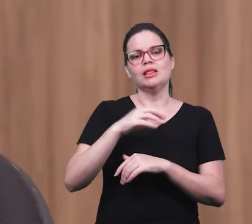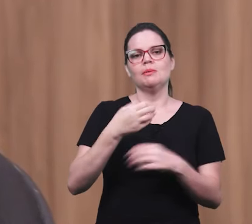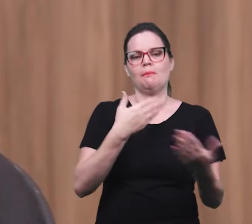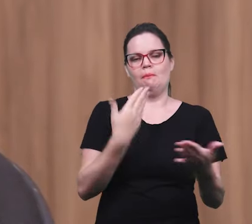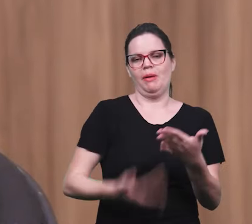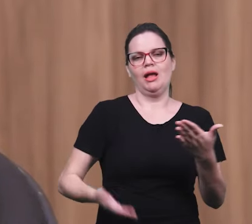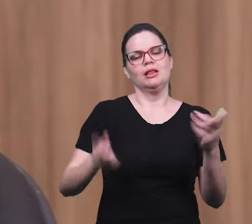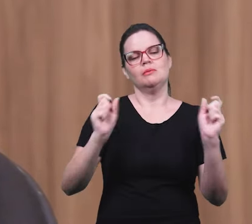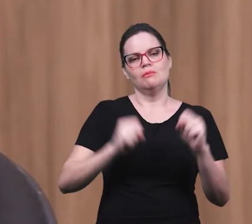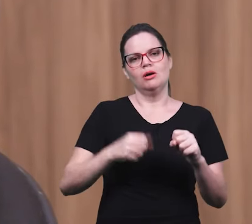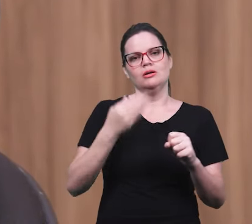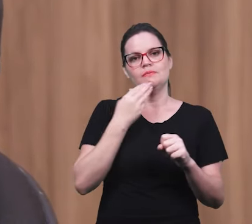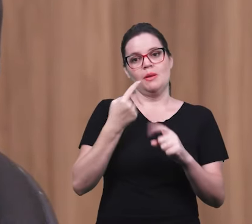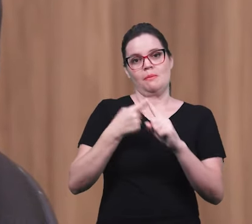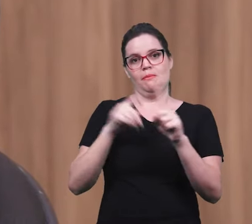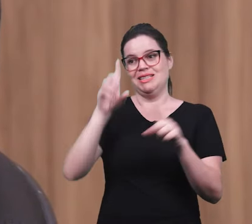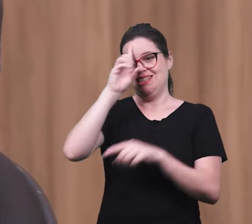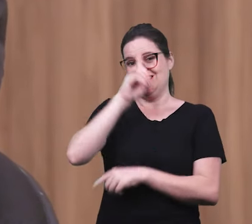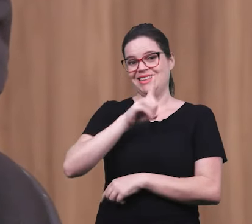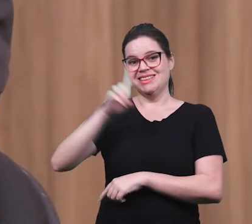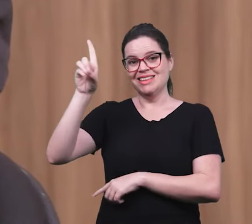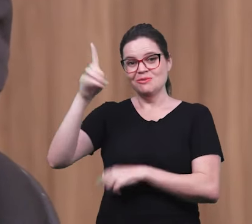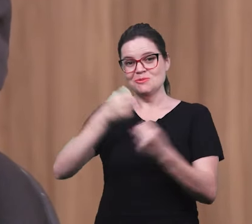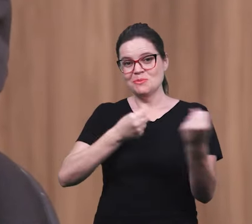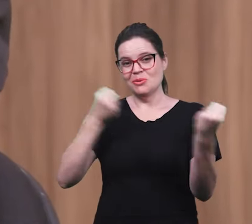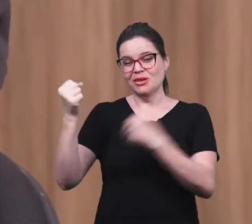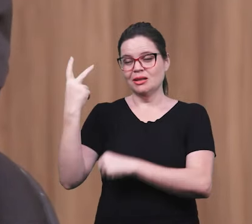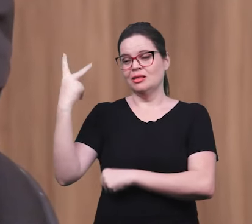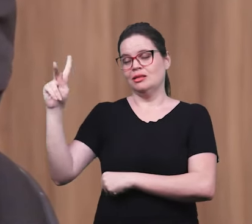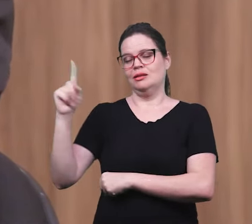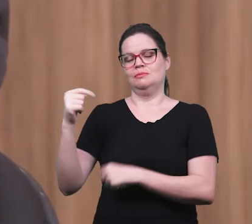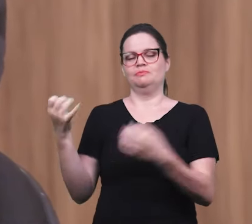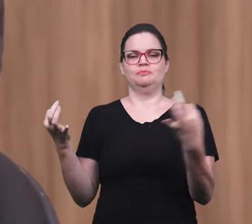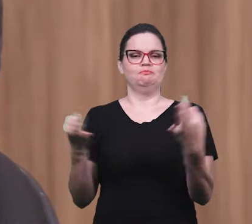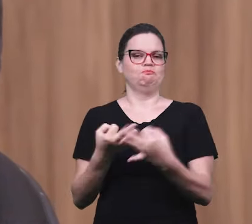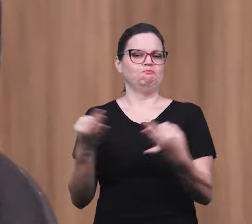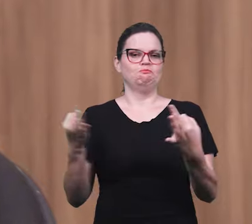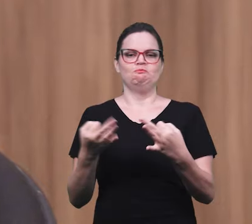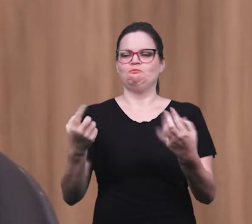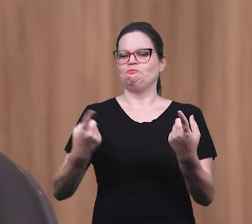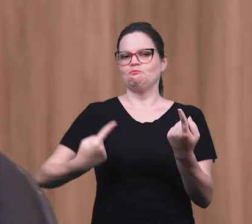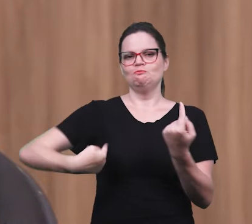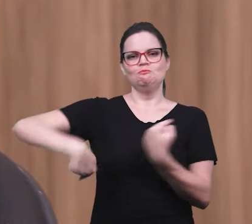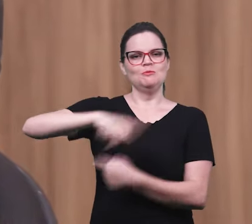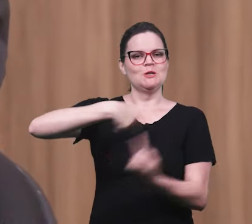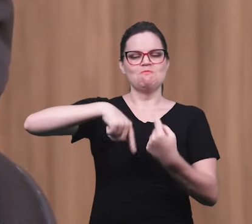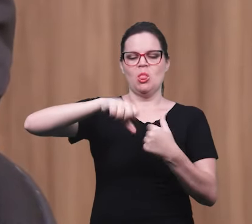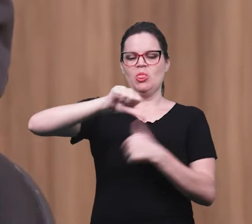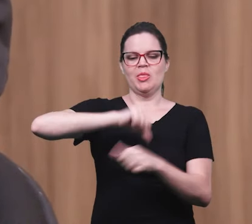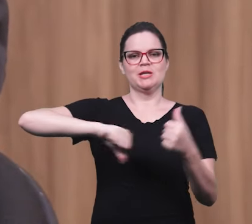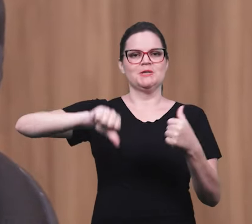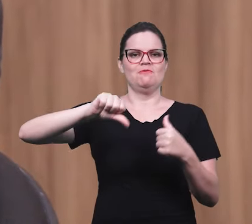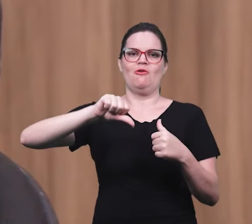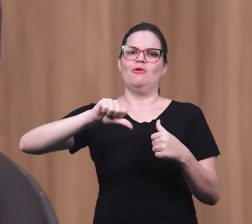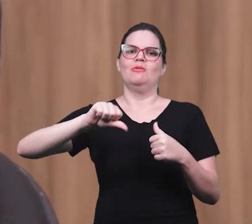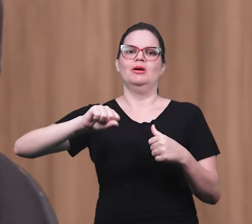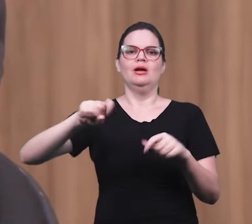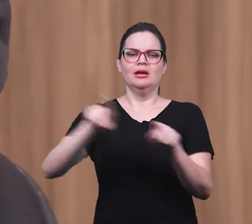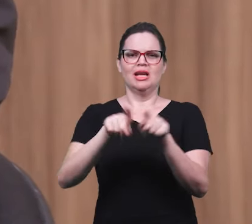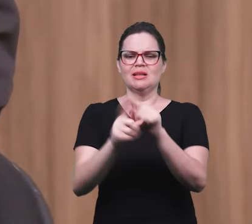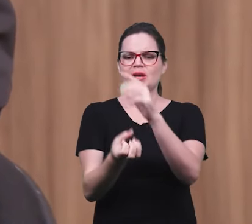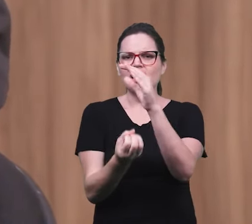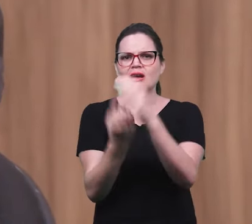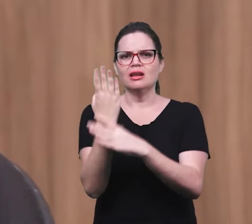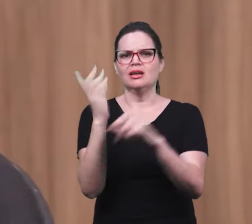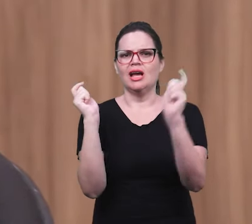a energia, né? Que é o poder de Deus, ele transforma, ele cria, ele dá vida ao homem.